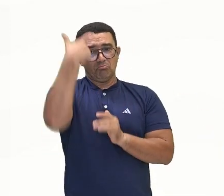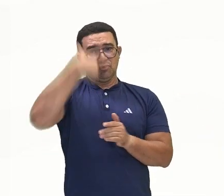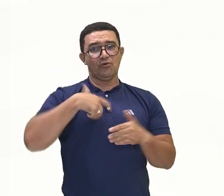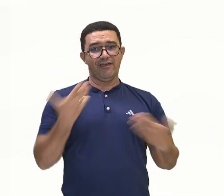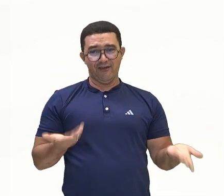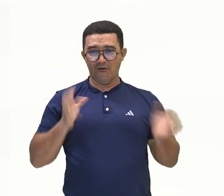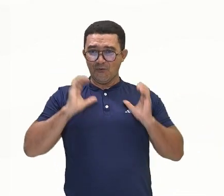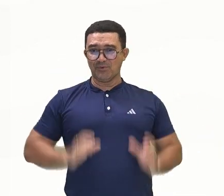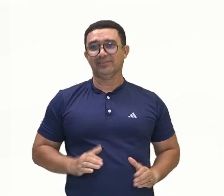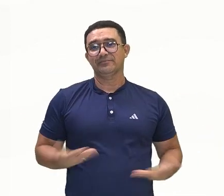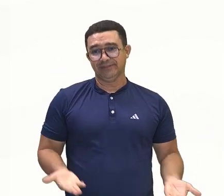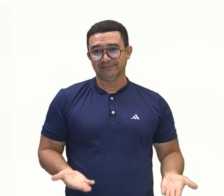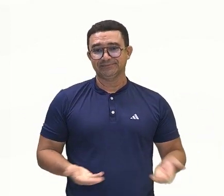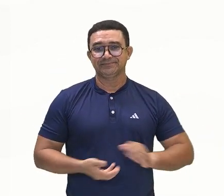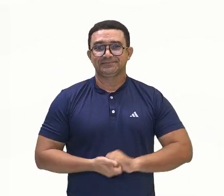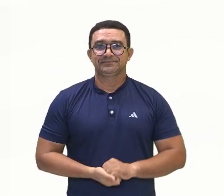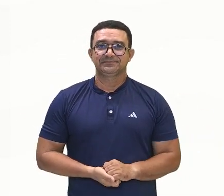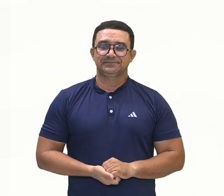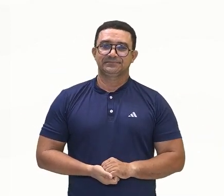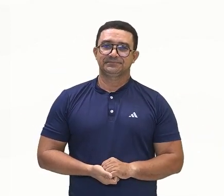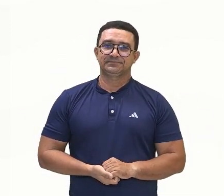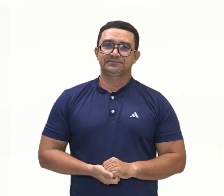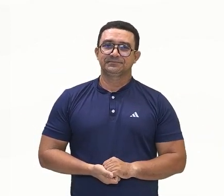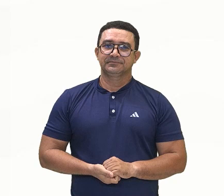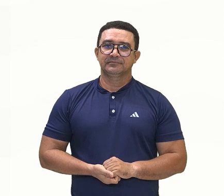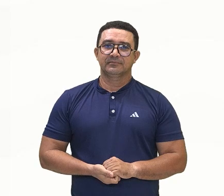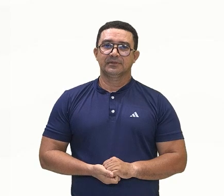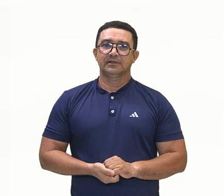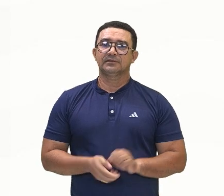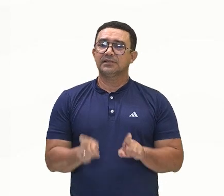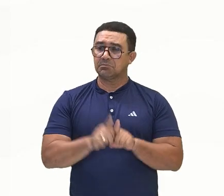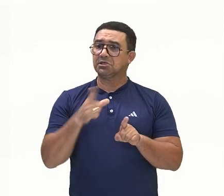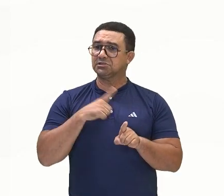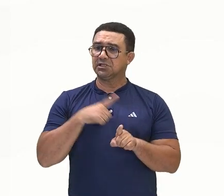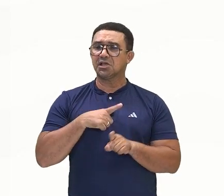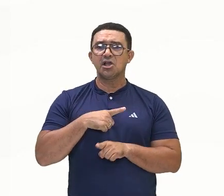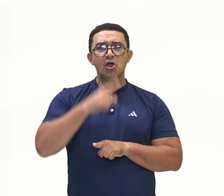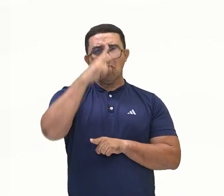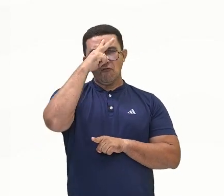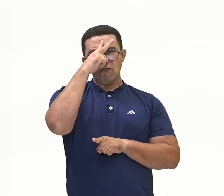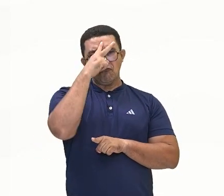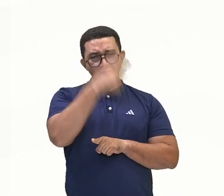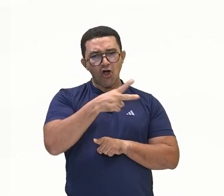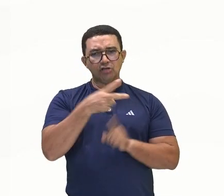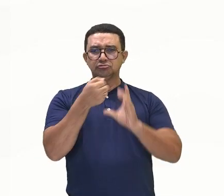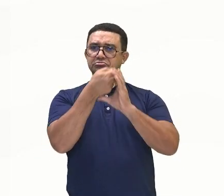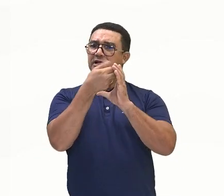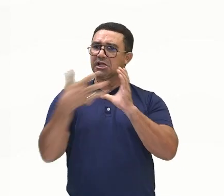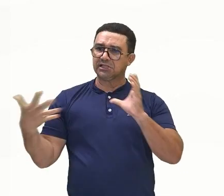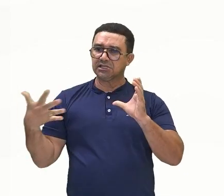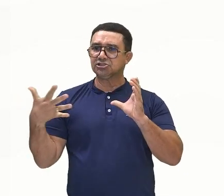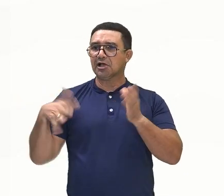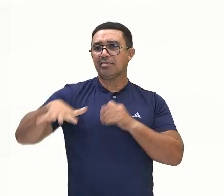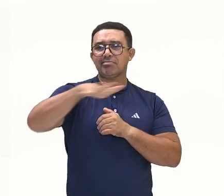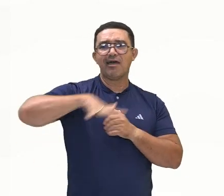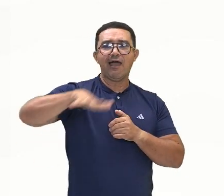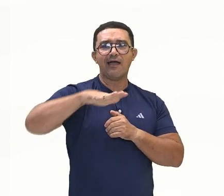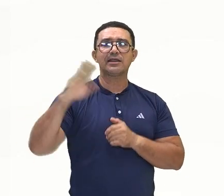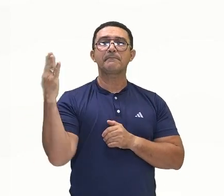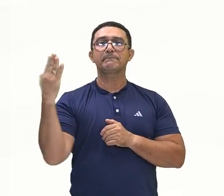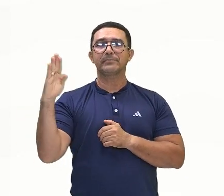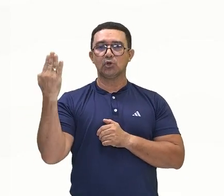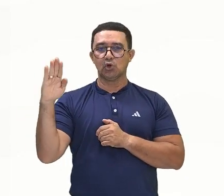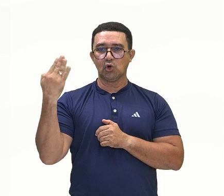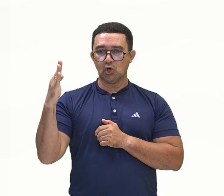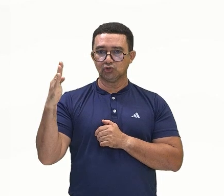isso, logo eu sou assim, uma visão determinista, ok? Presença forte de aspectos biológicos, ou seja,